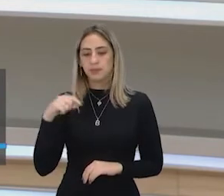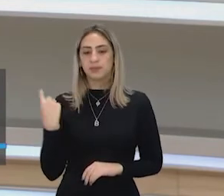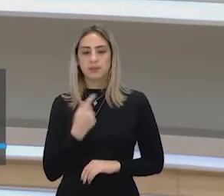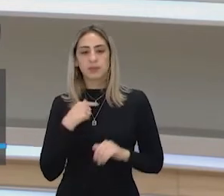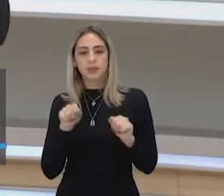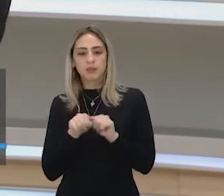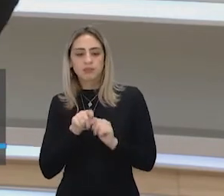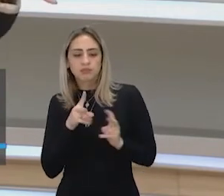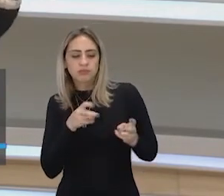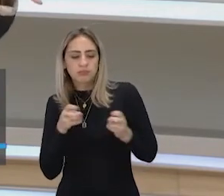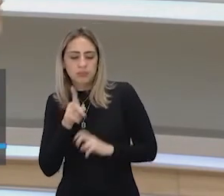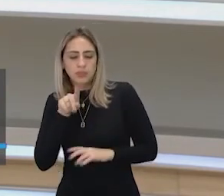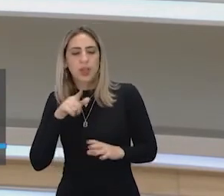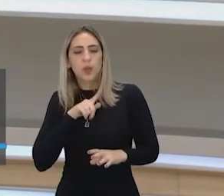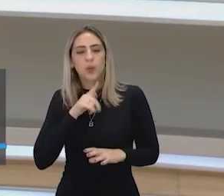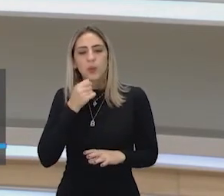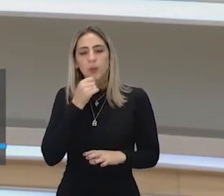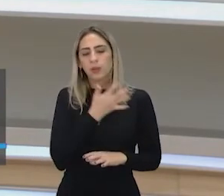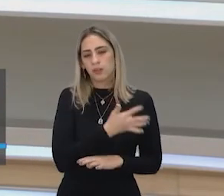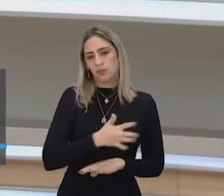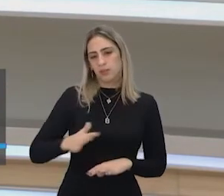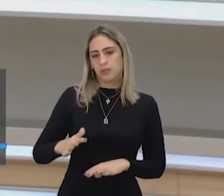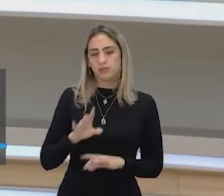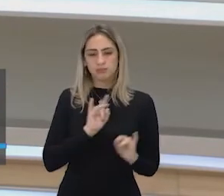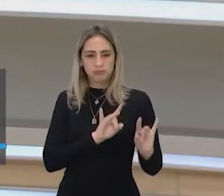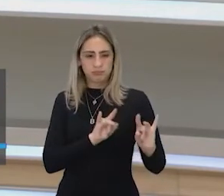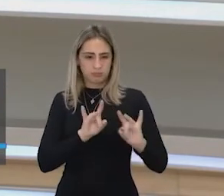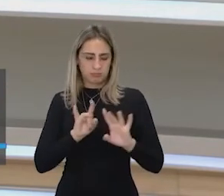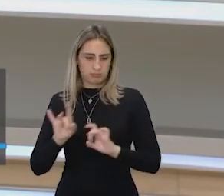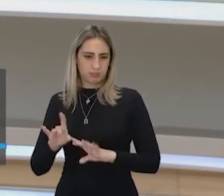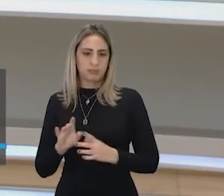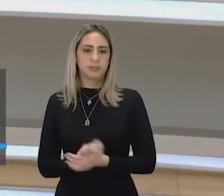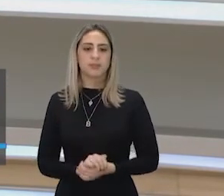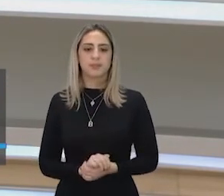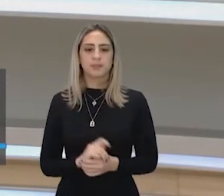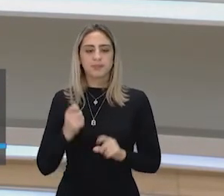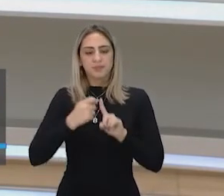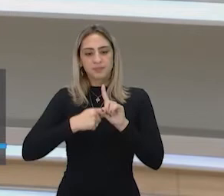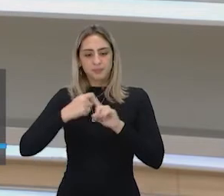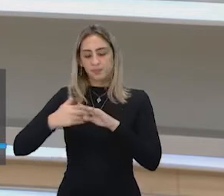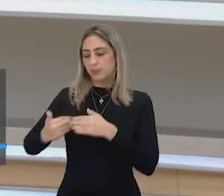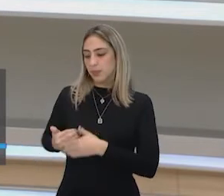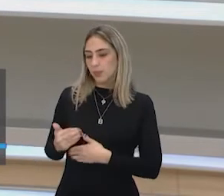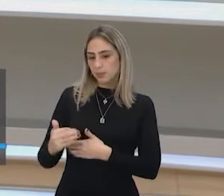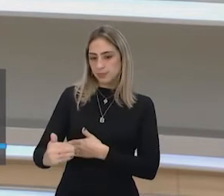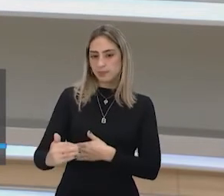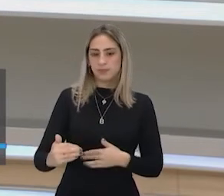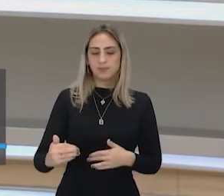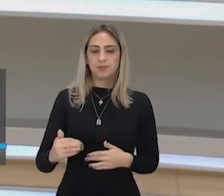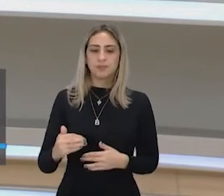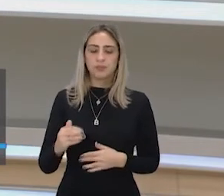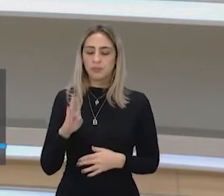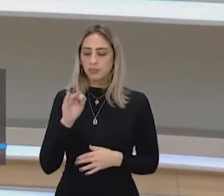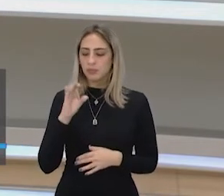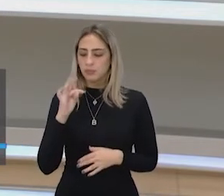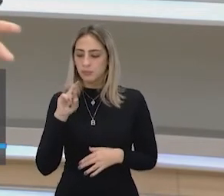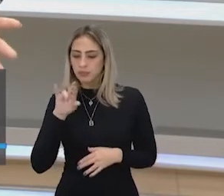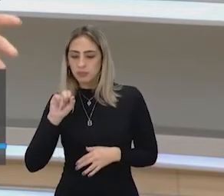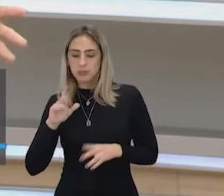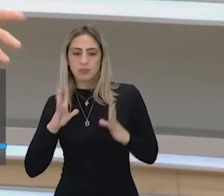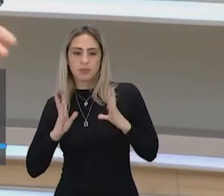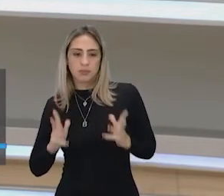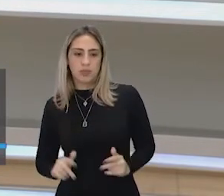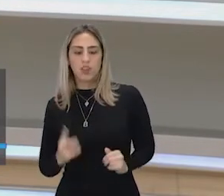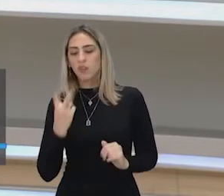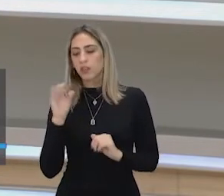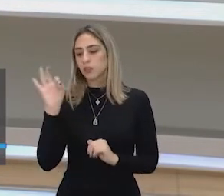fez de conta que tinha um rio e a cada mês que passava, as bactérias limpavam 20% das águas